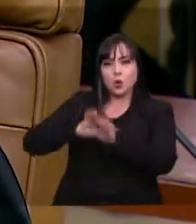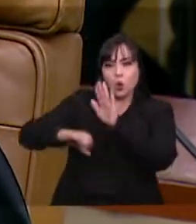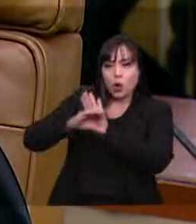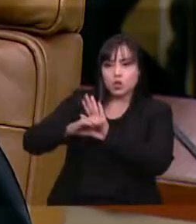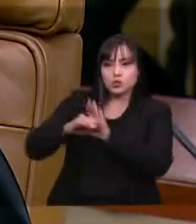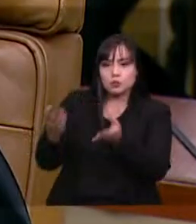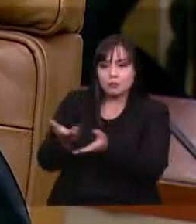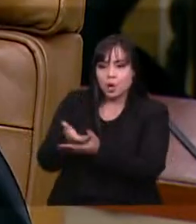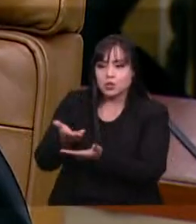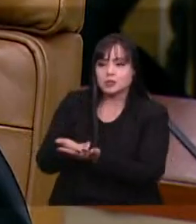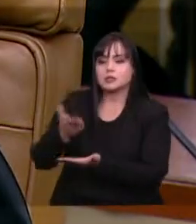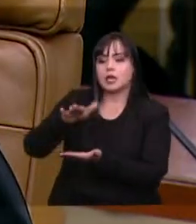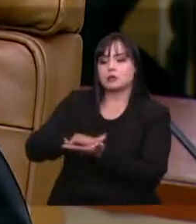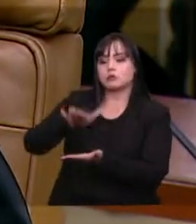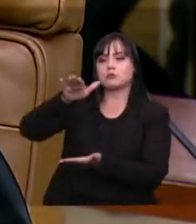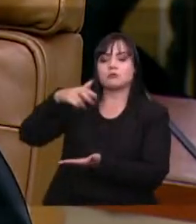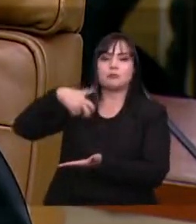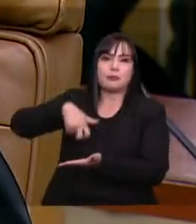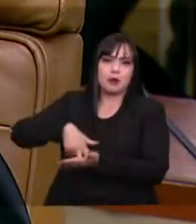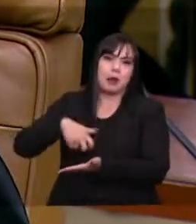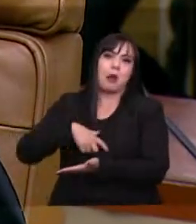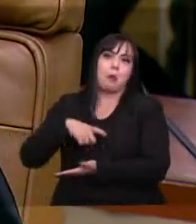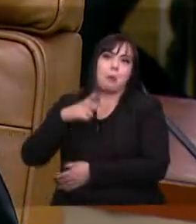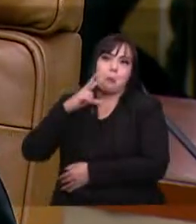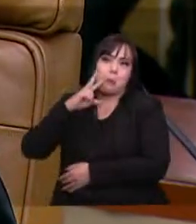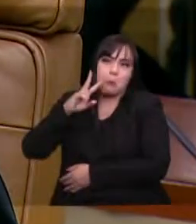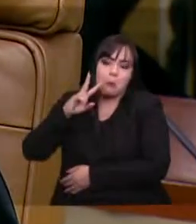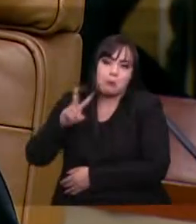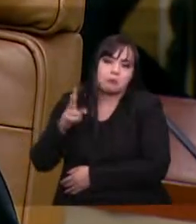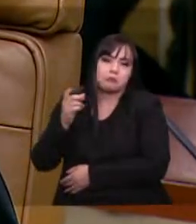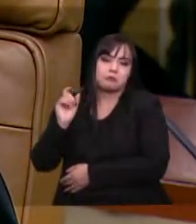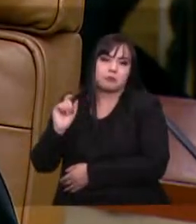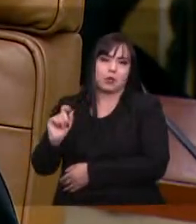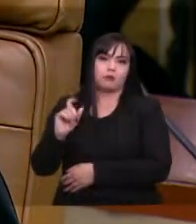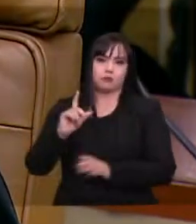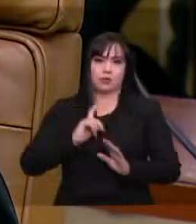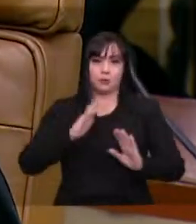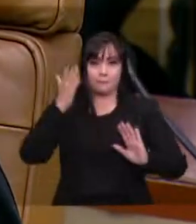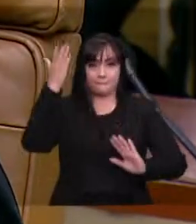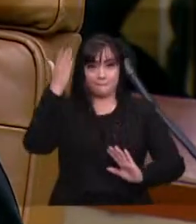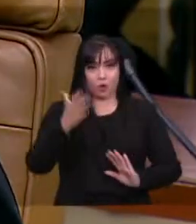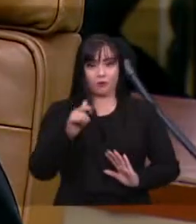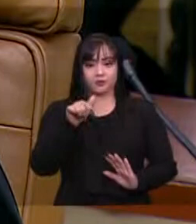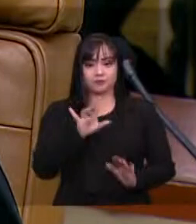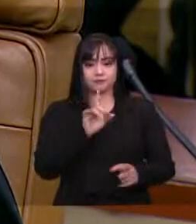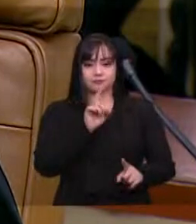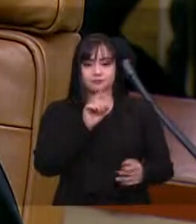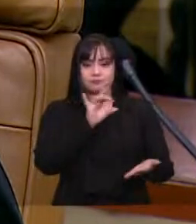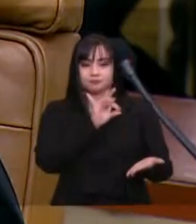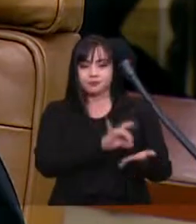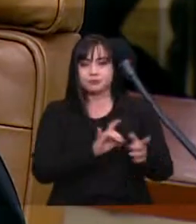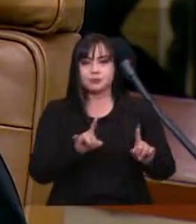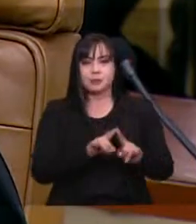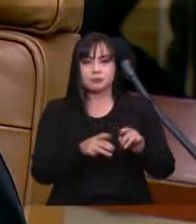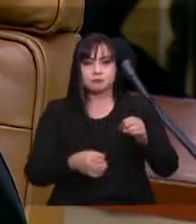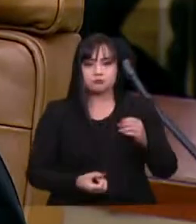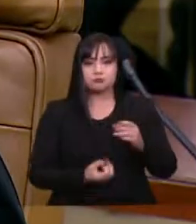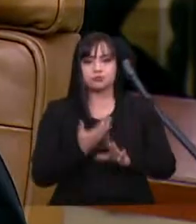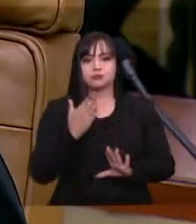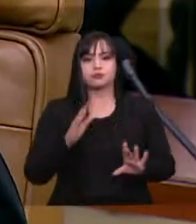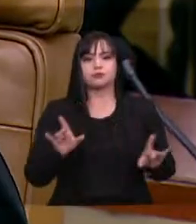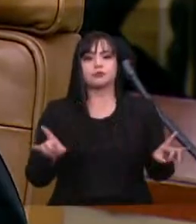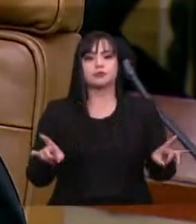por processo penal que evidencia que havendo prova da Maternidade prova de autoria